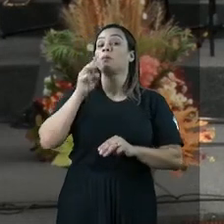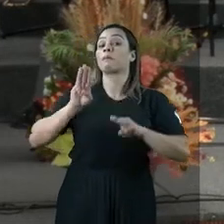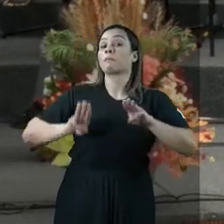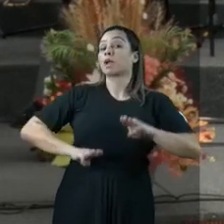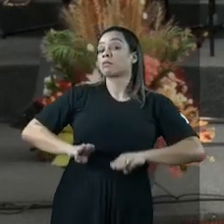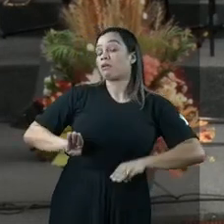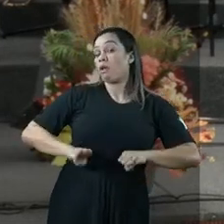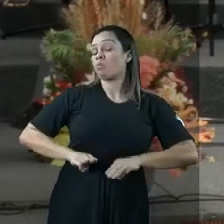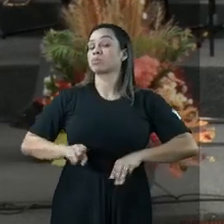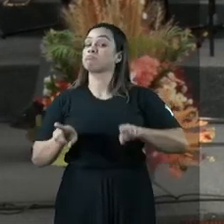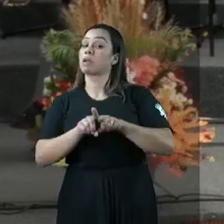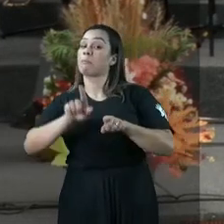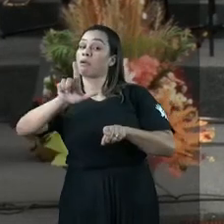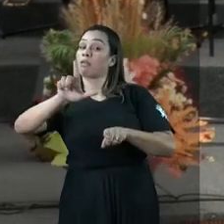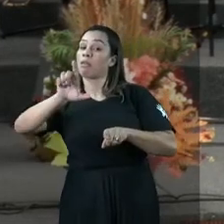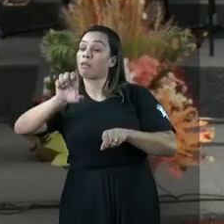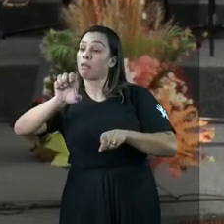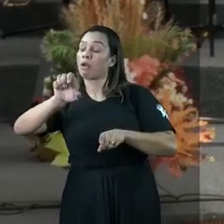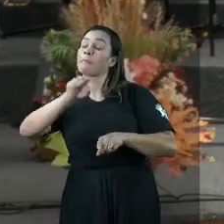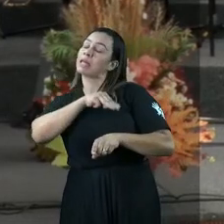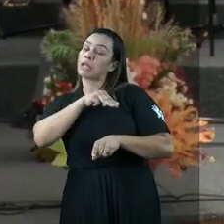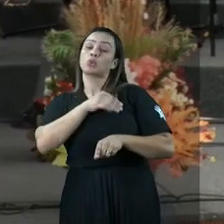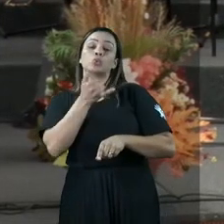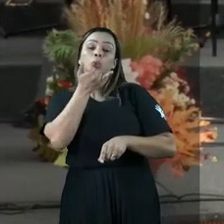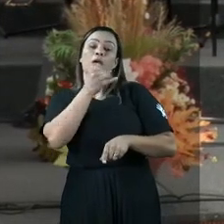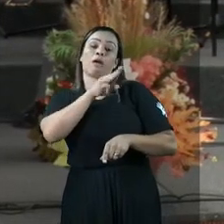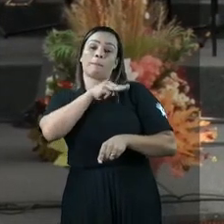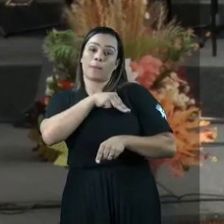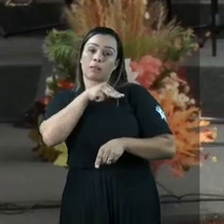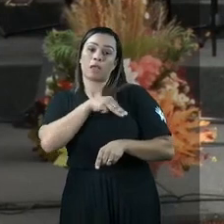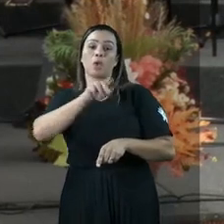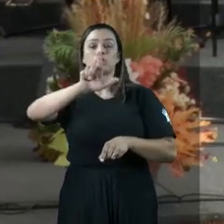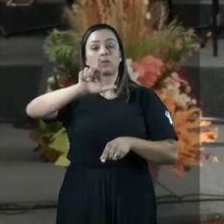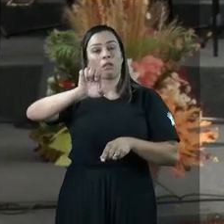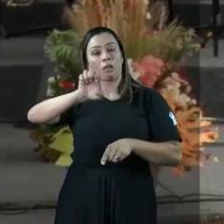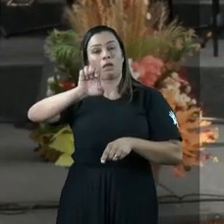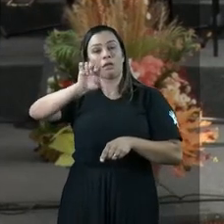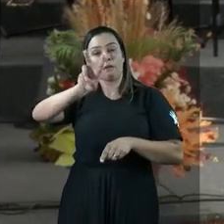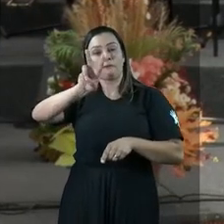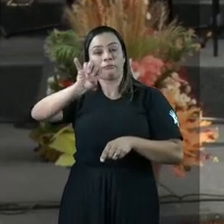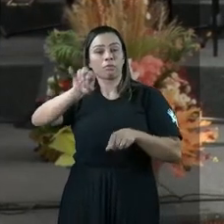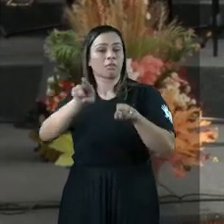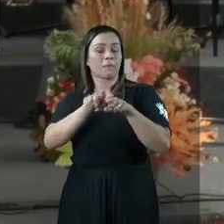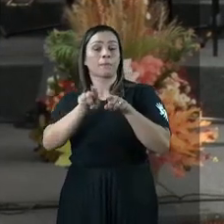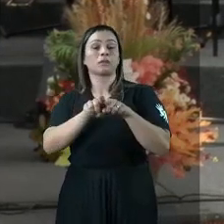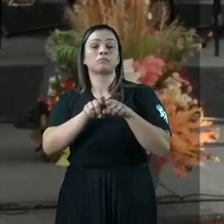vivendo a sua melhor fase. E se Jesus dialogasse muito com ele, ia dizer: está me chamando por causa do meu potencial.